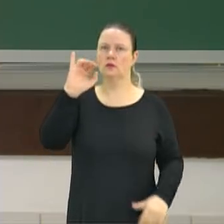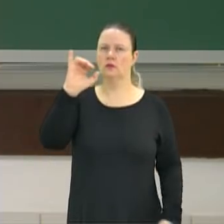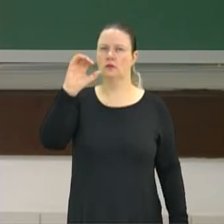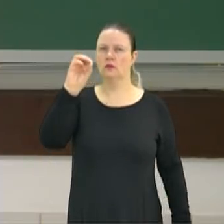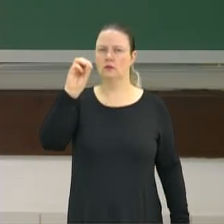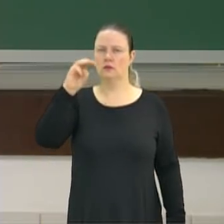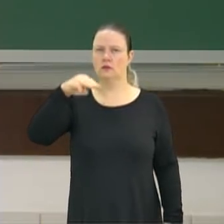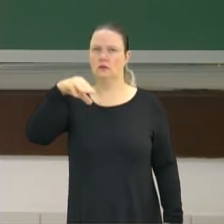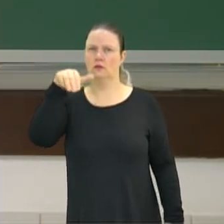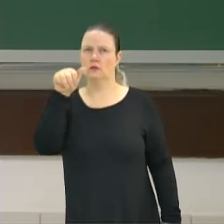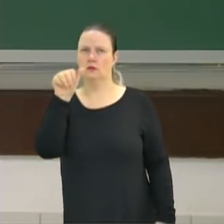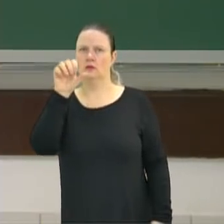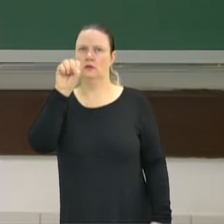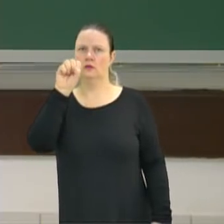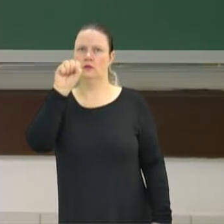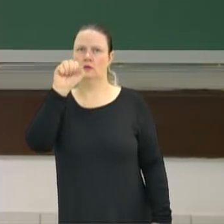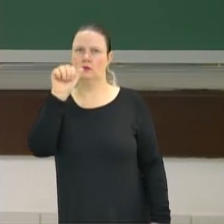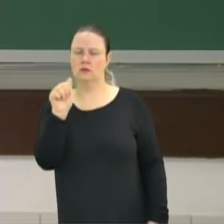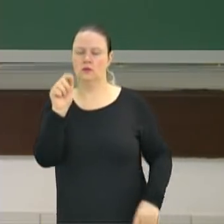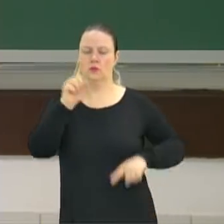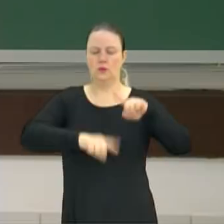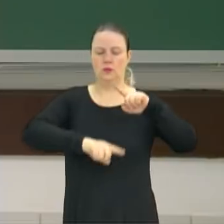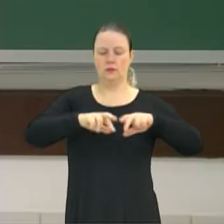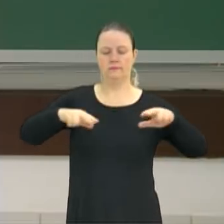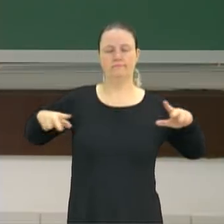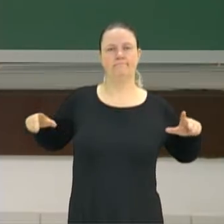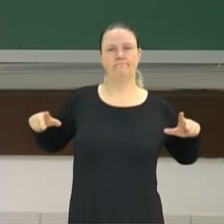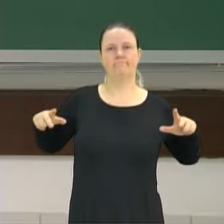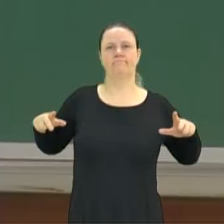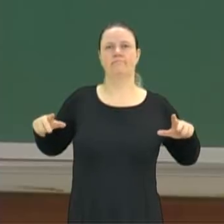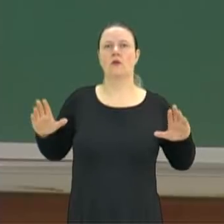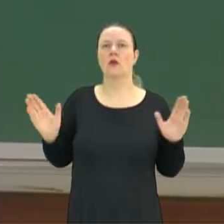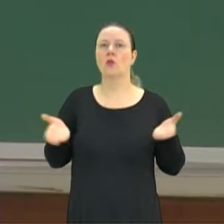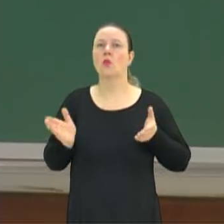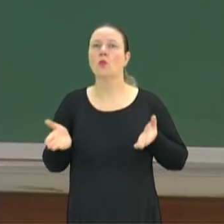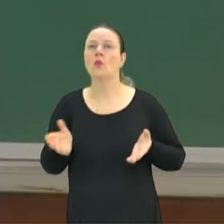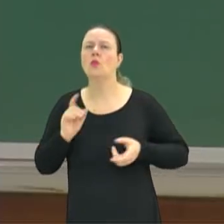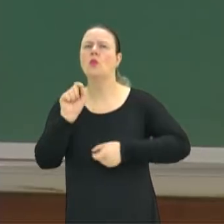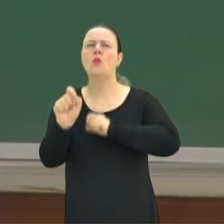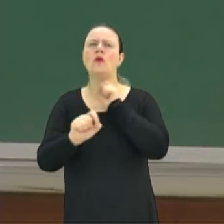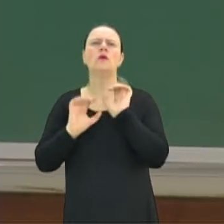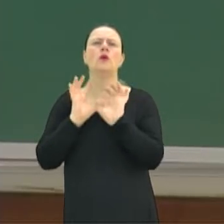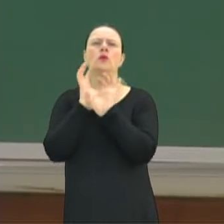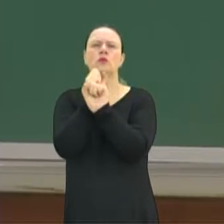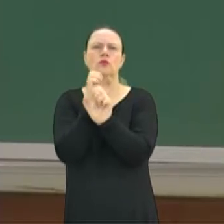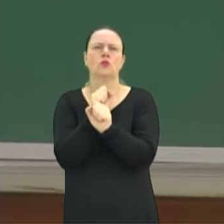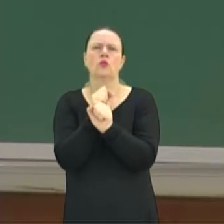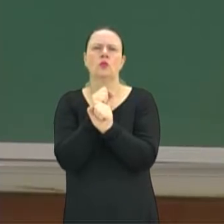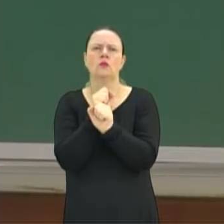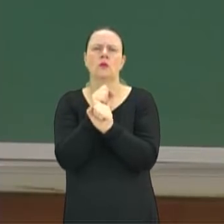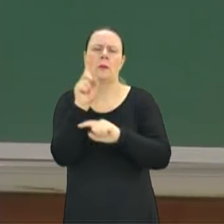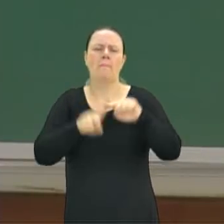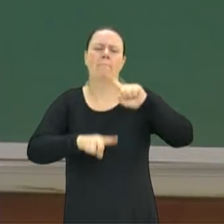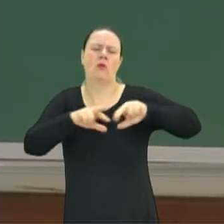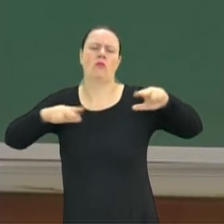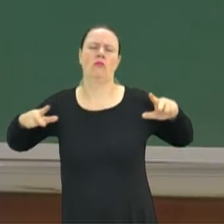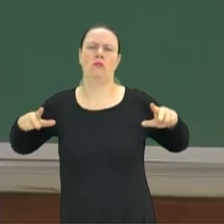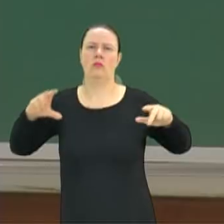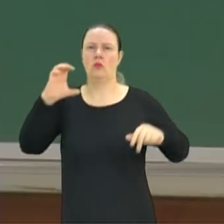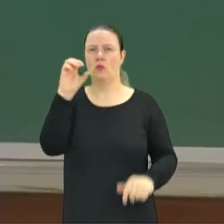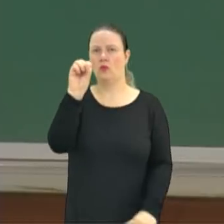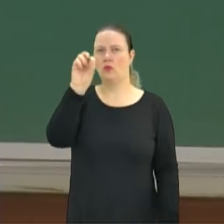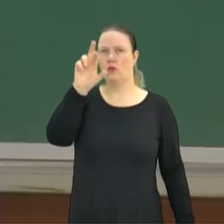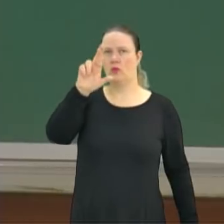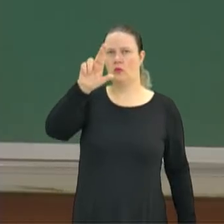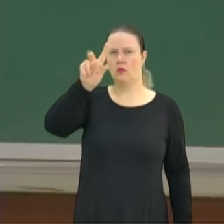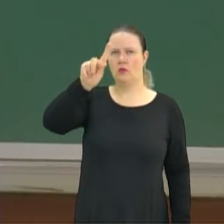A quantidade de matéria orgânica em cada nível trófico. O que é a quantidade de matéria orgânica? Tem várias definições, né? Mas para ficar mais fácil